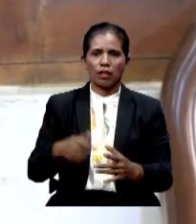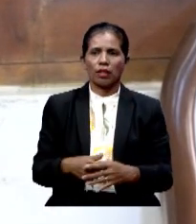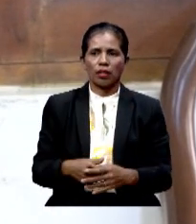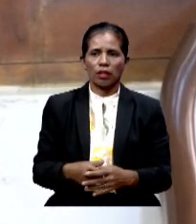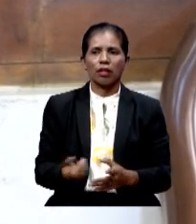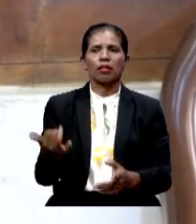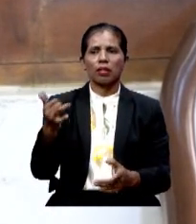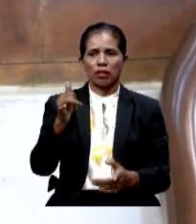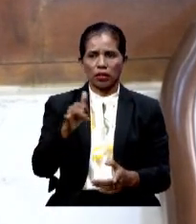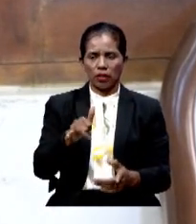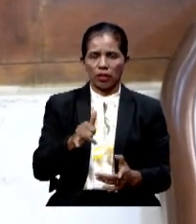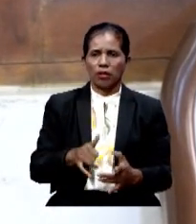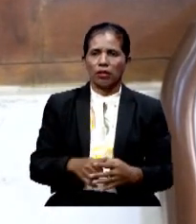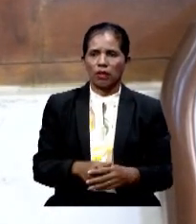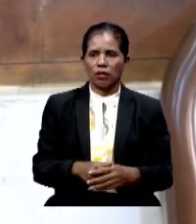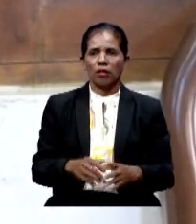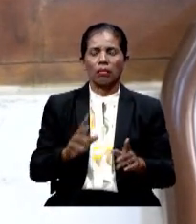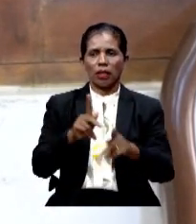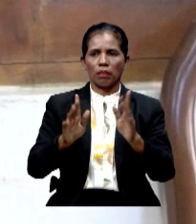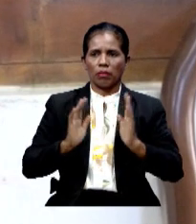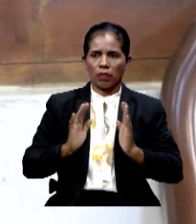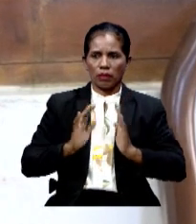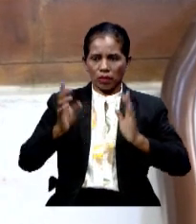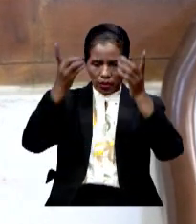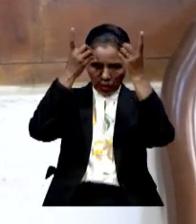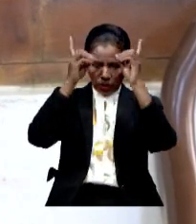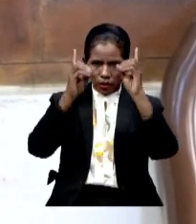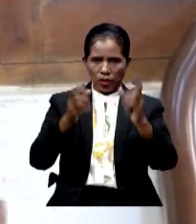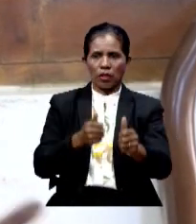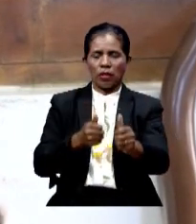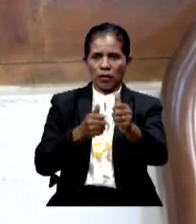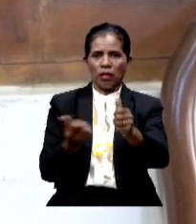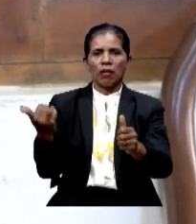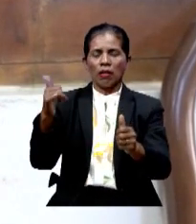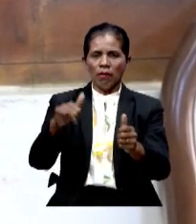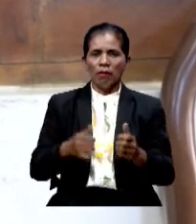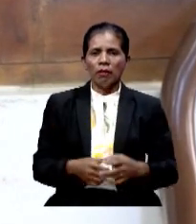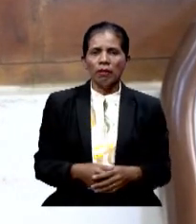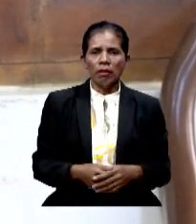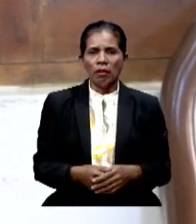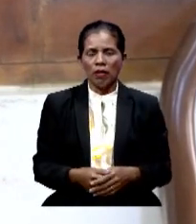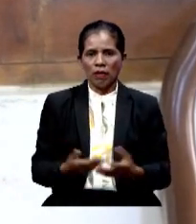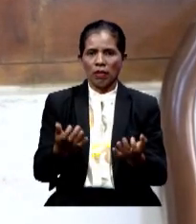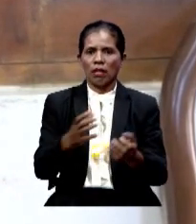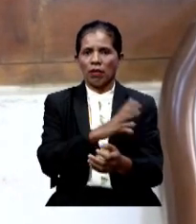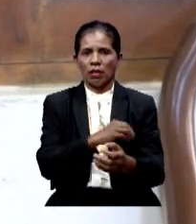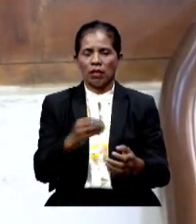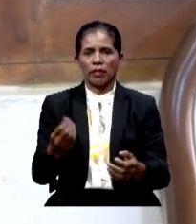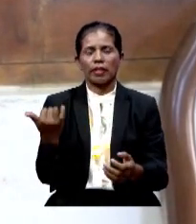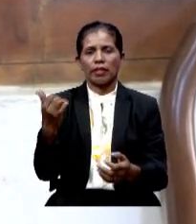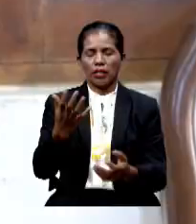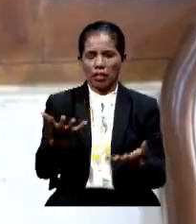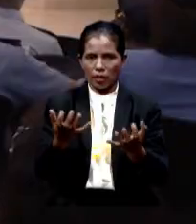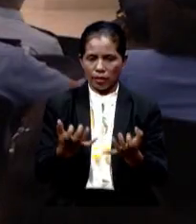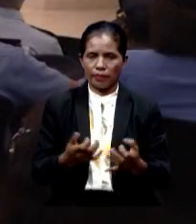será bom, será decidir, não ter será nenhuma. Será minha conhecimento, não será minha cara, será minha